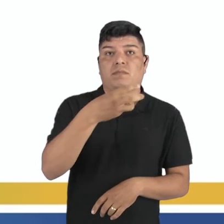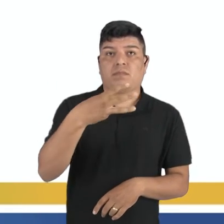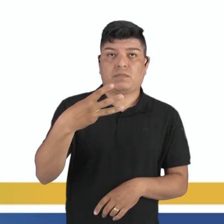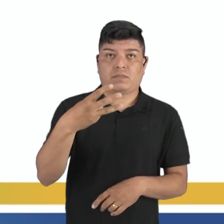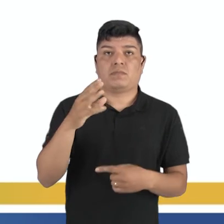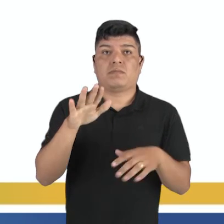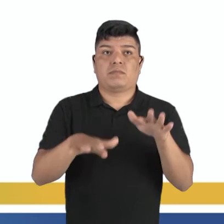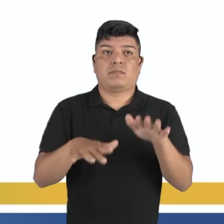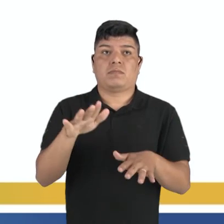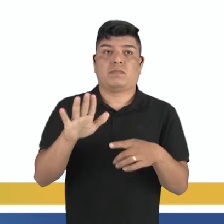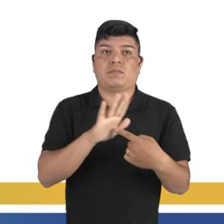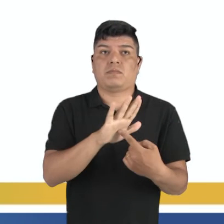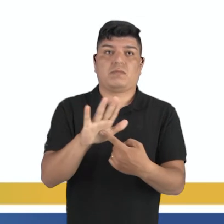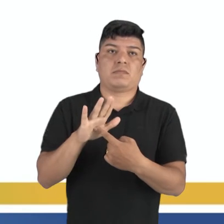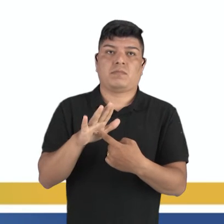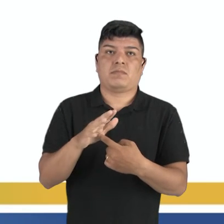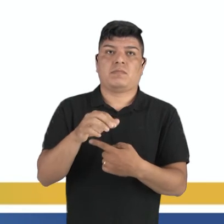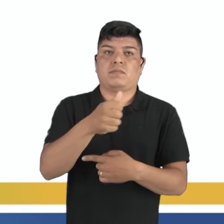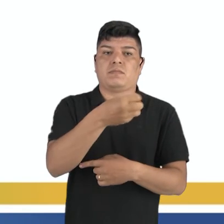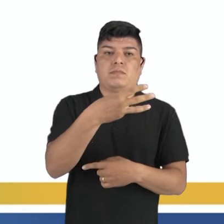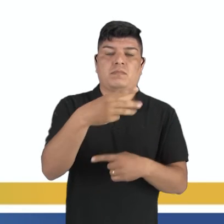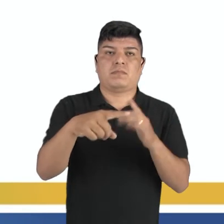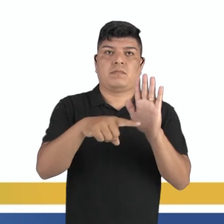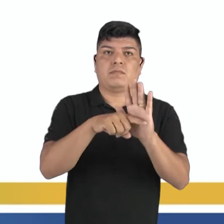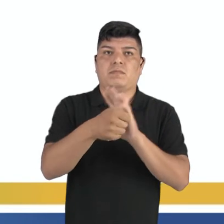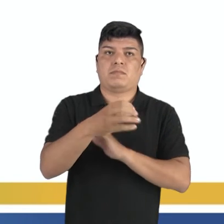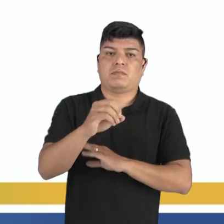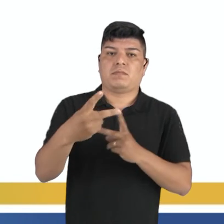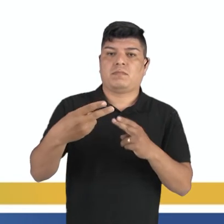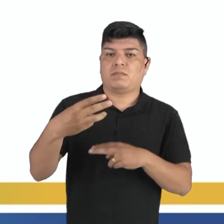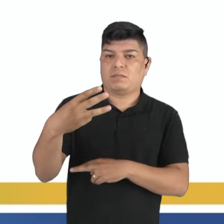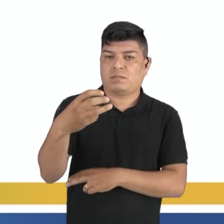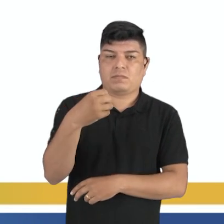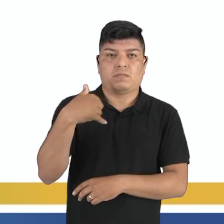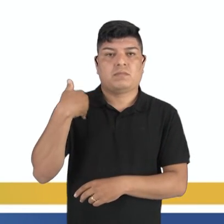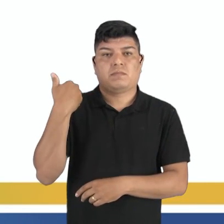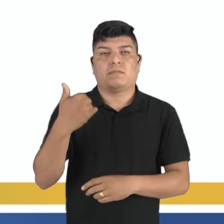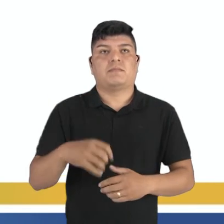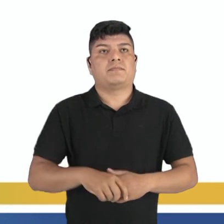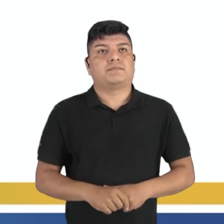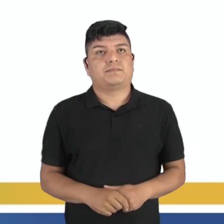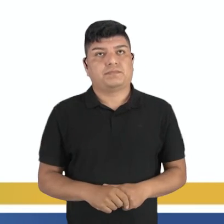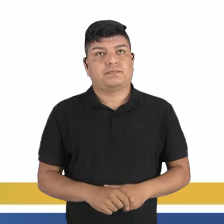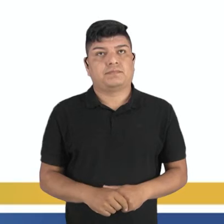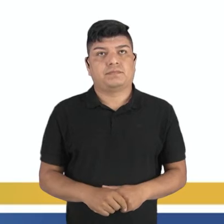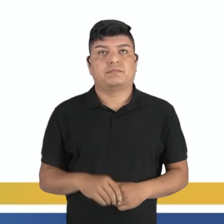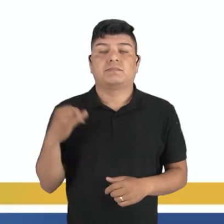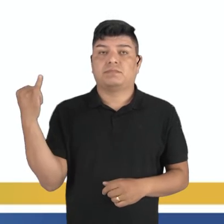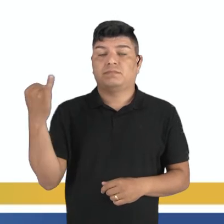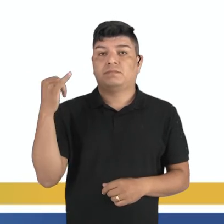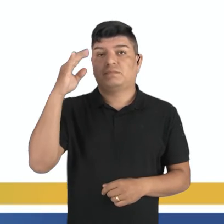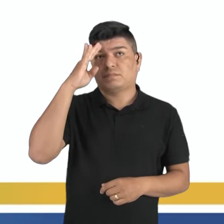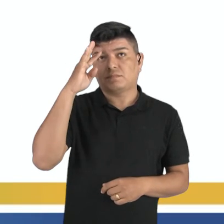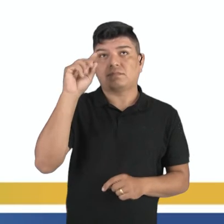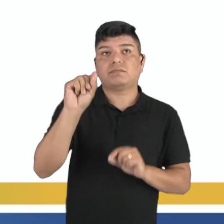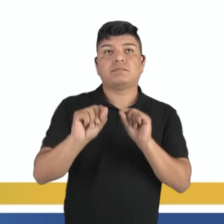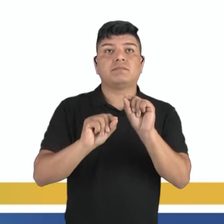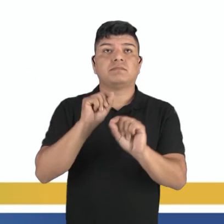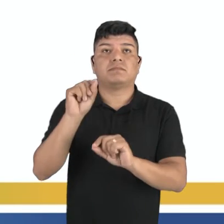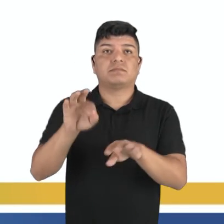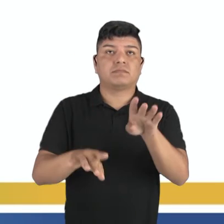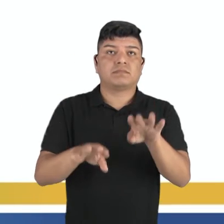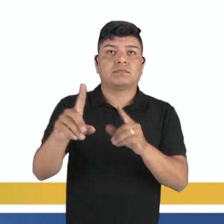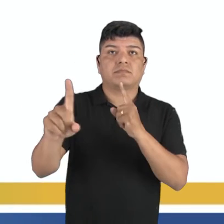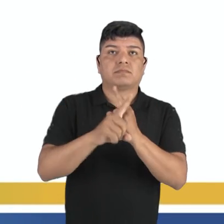amplitude é dada por 13 menos 10, ou seja, 3 anos. Muito bem. Então, é interessante nós refletirmos aí que